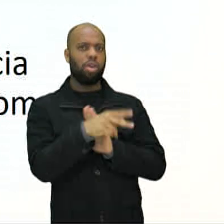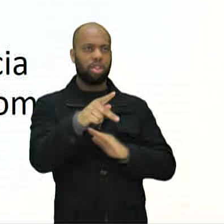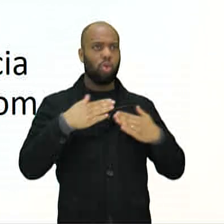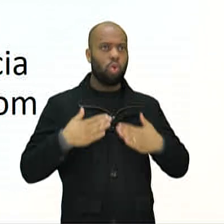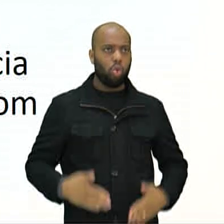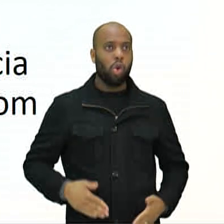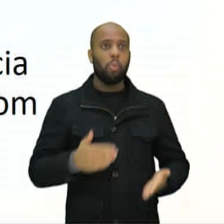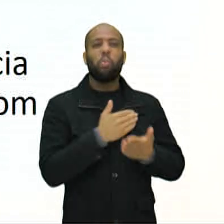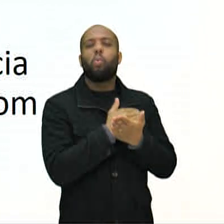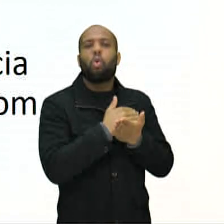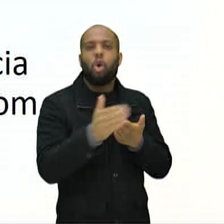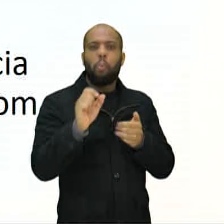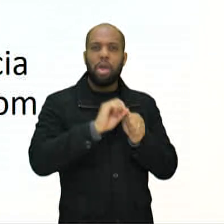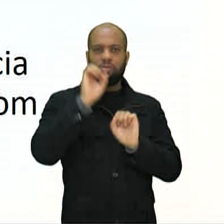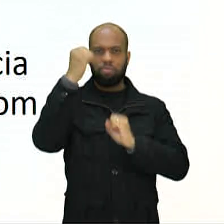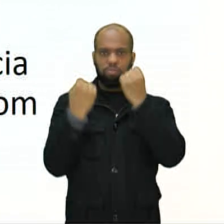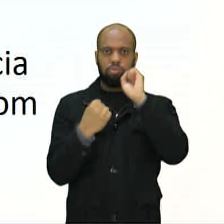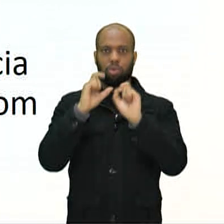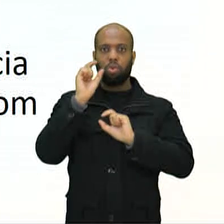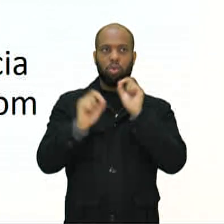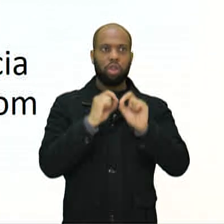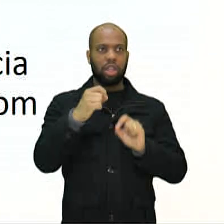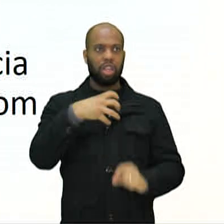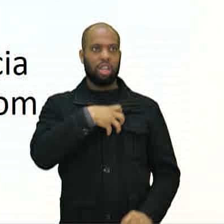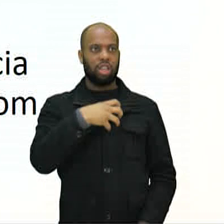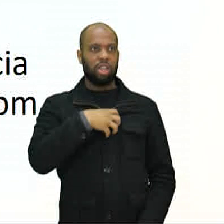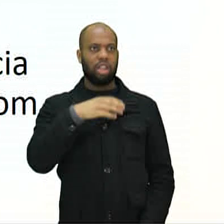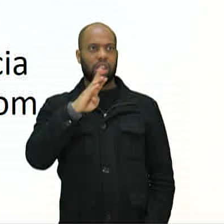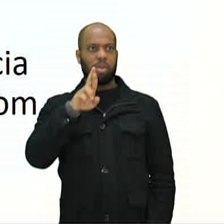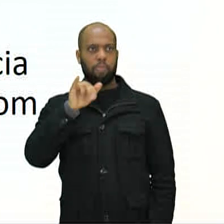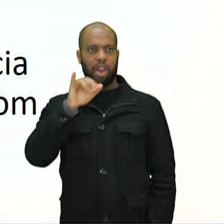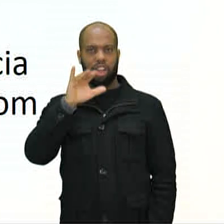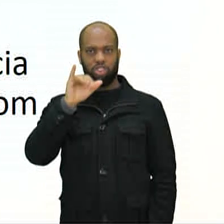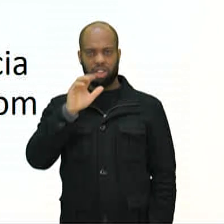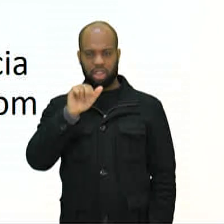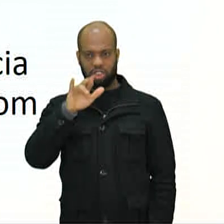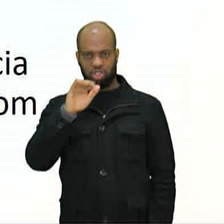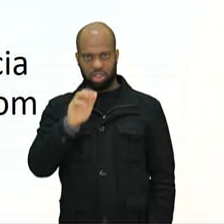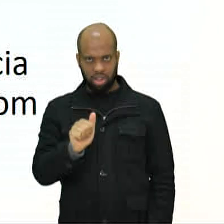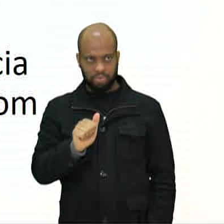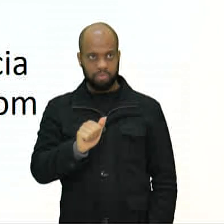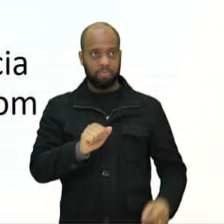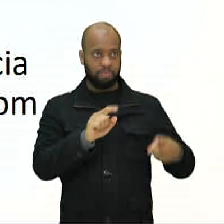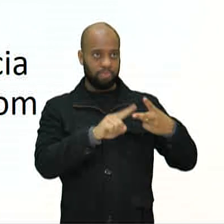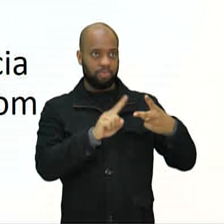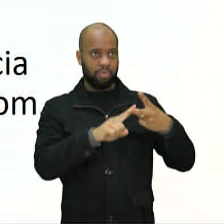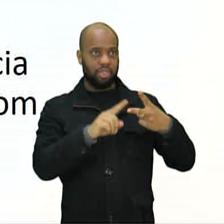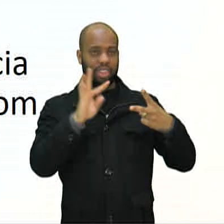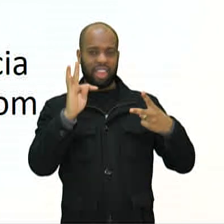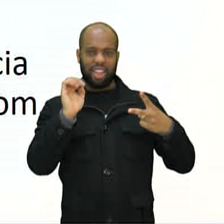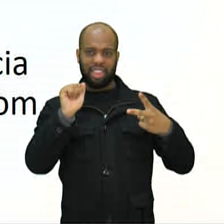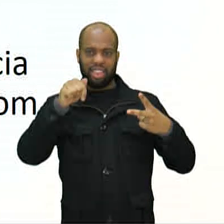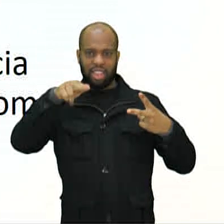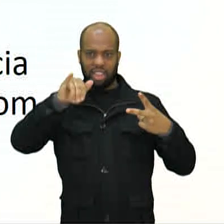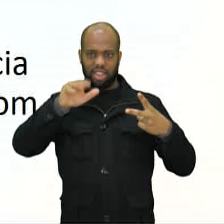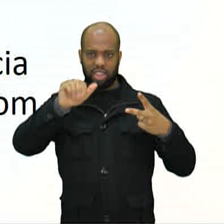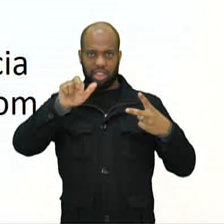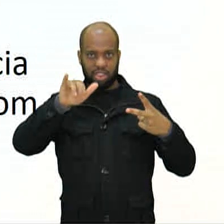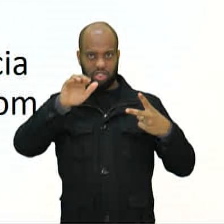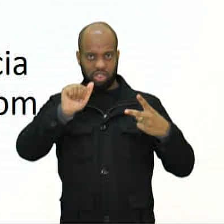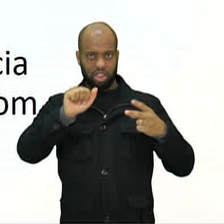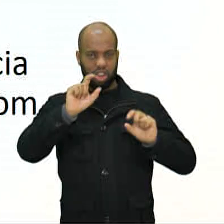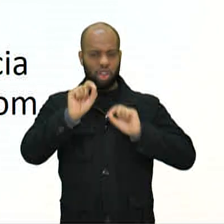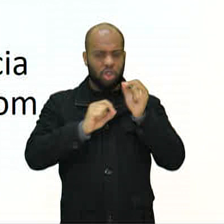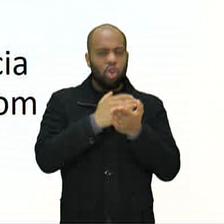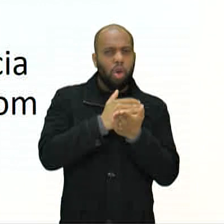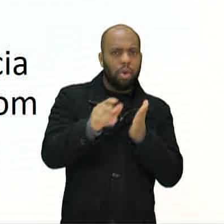organismo ao início do exercício físico é a bradicardia. Letra B. A taquicardia pode ser desencadeada pelo exercício físico,